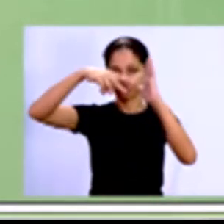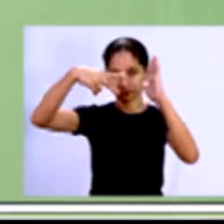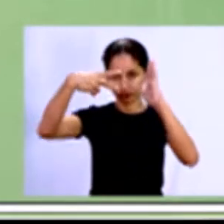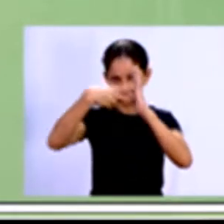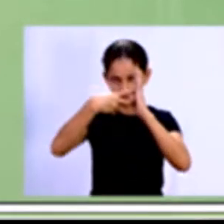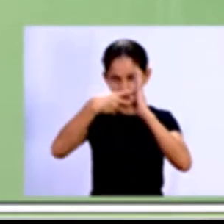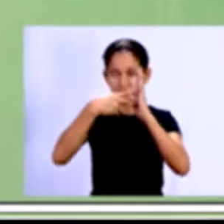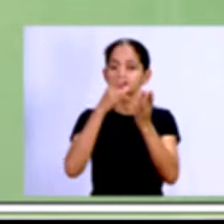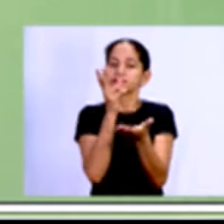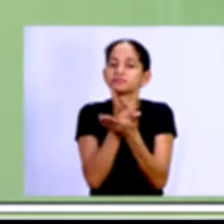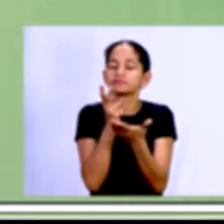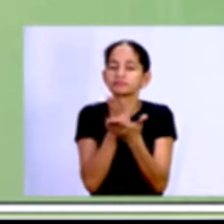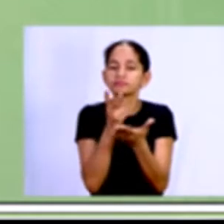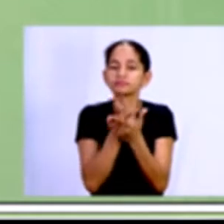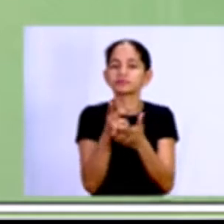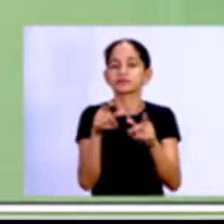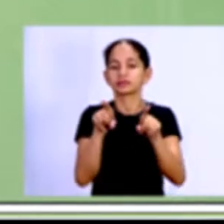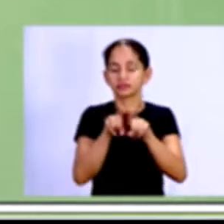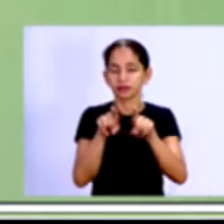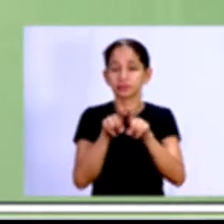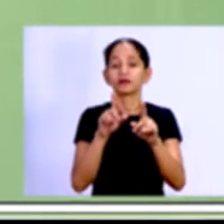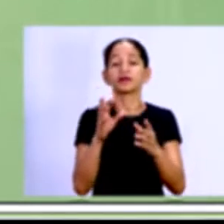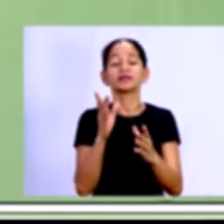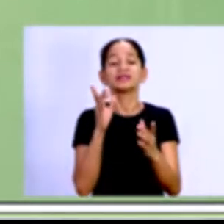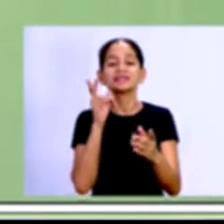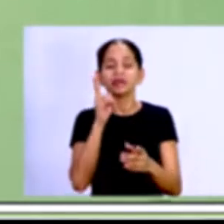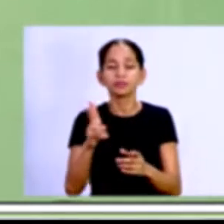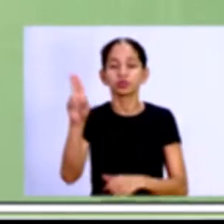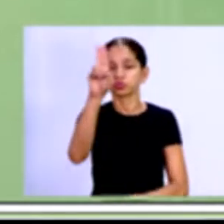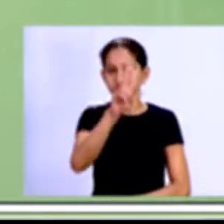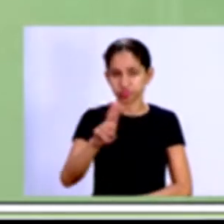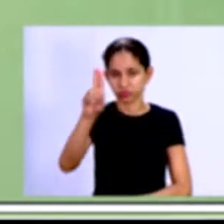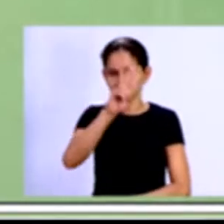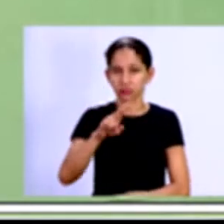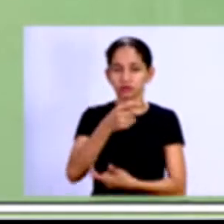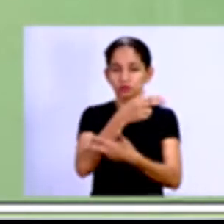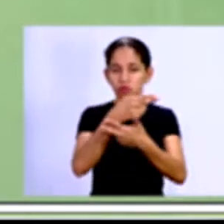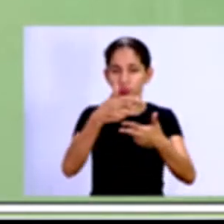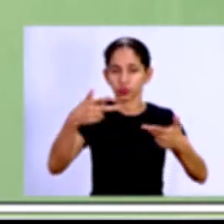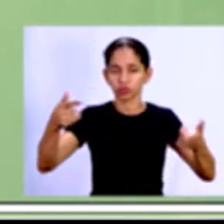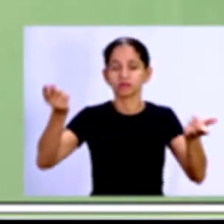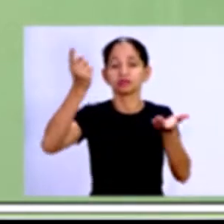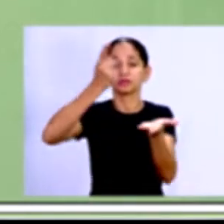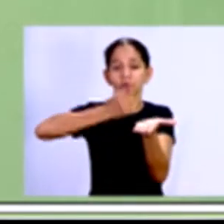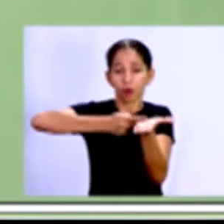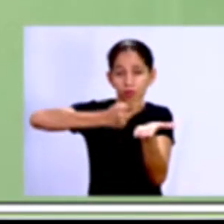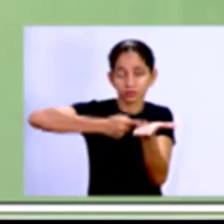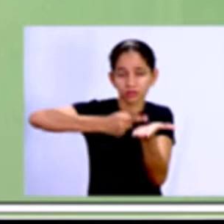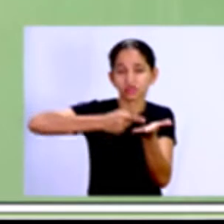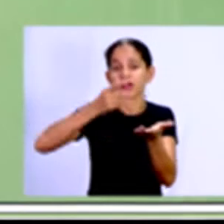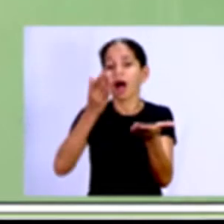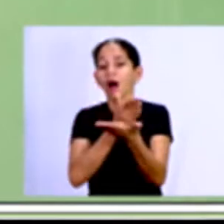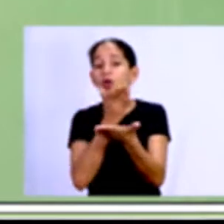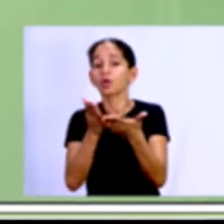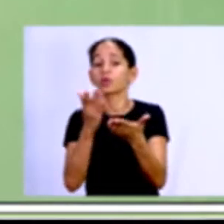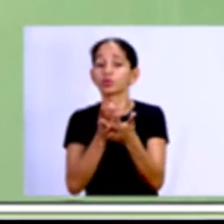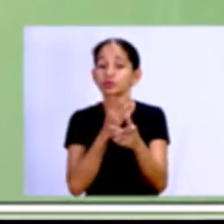mediação realizada pelos meios eletrônicos, combinada com